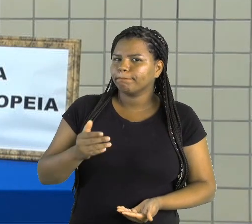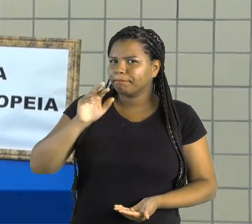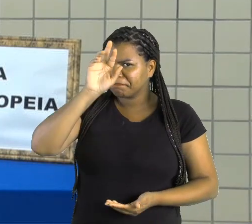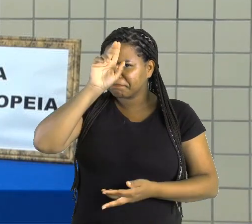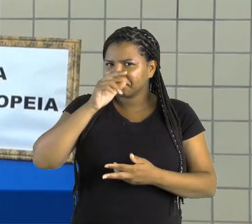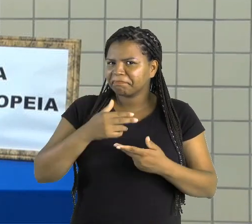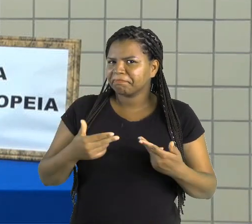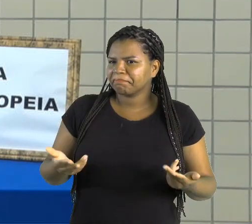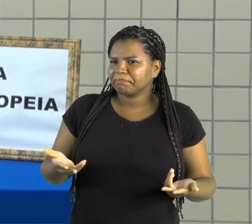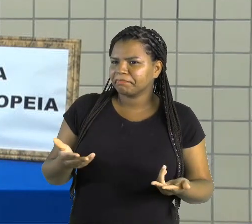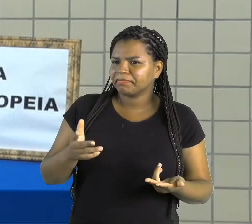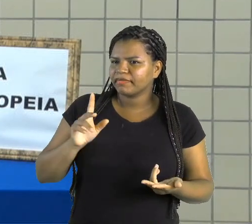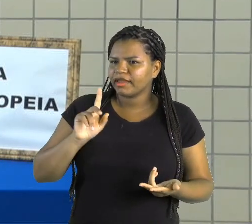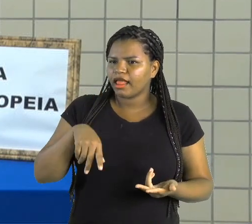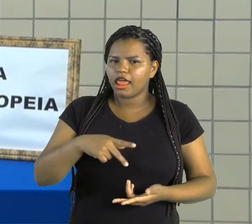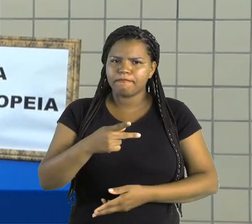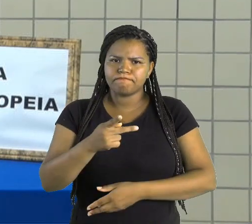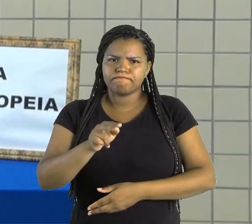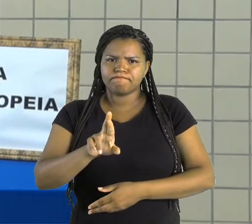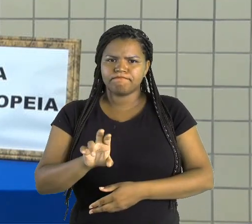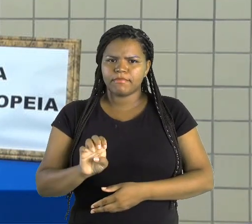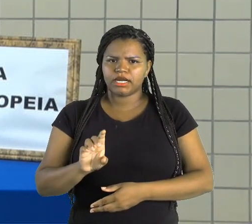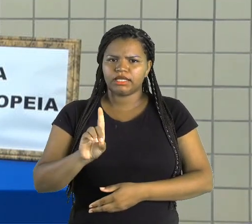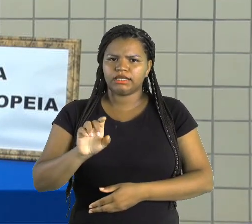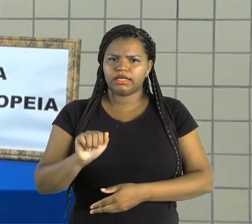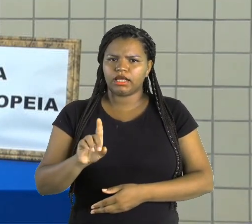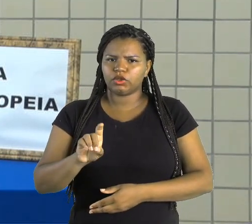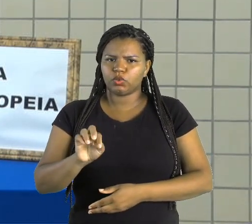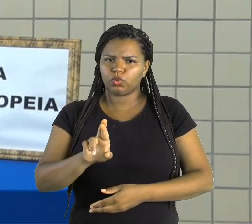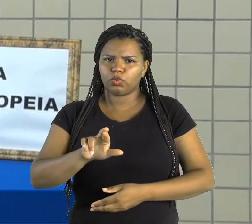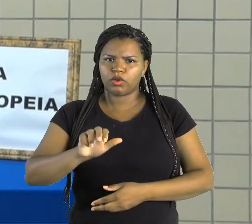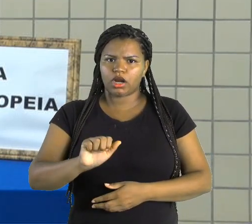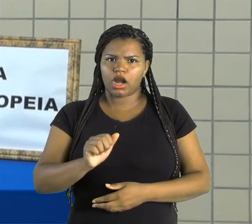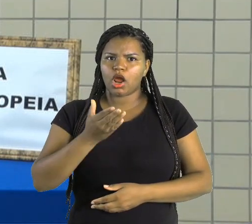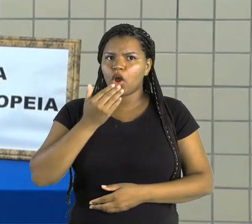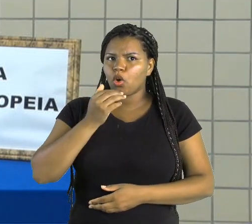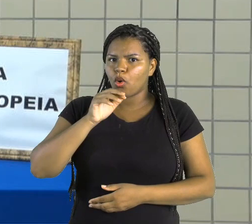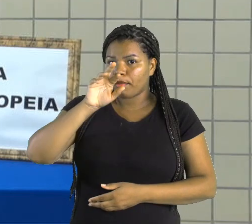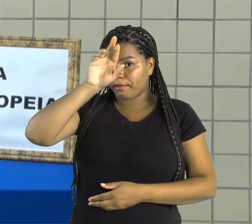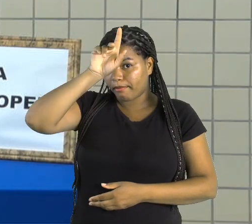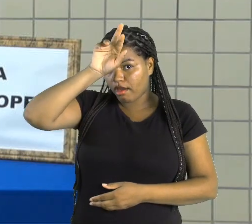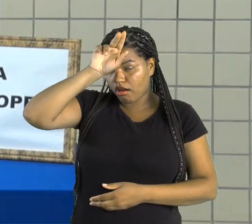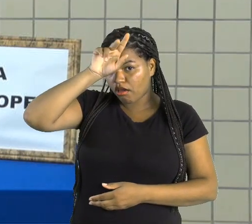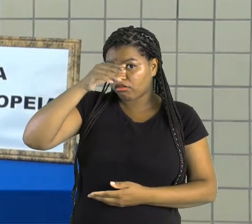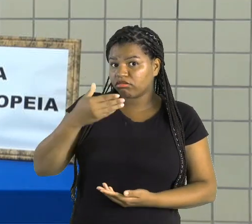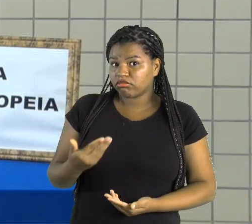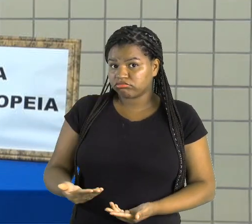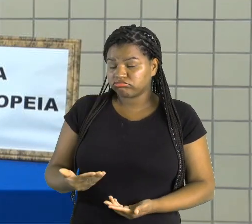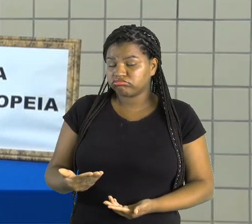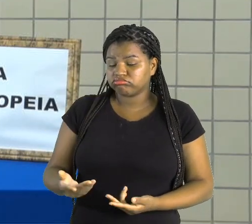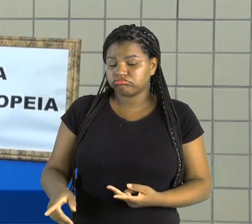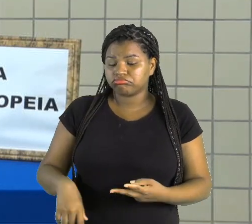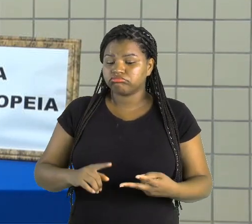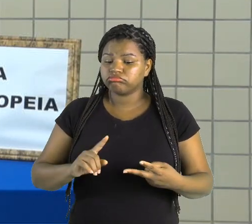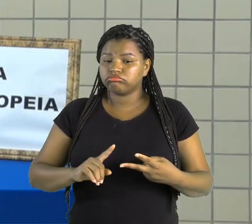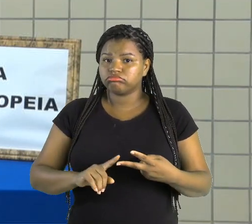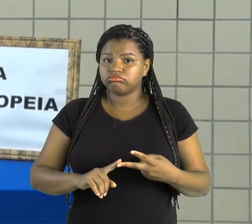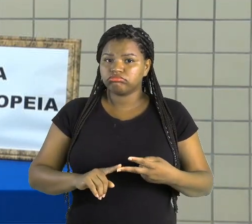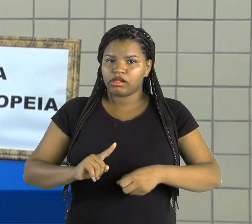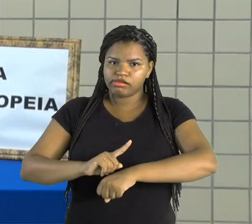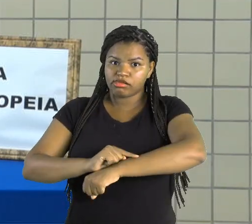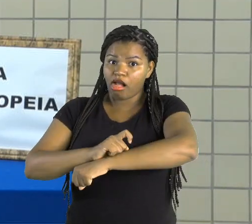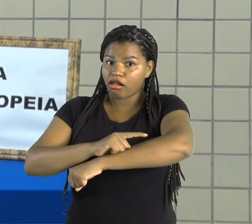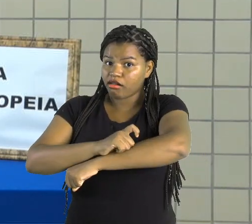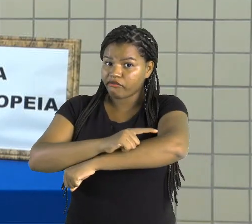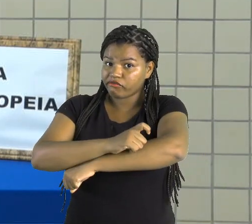bichinhos. Ela é uma predadora. Ela pode se alimentar de baratas, pode se alimentar de